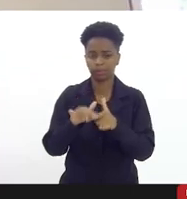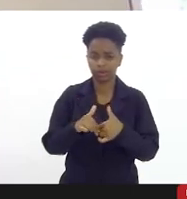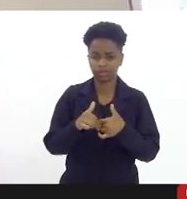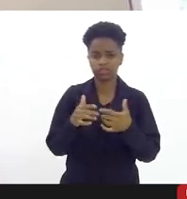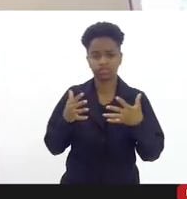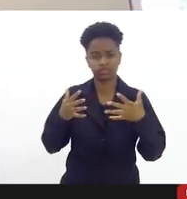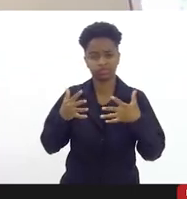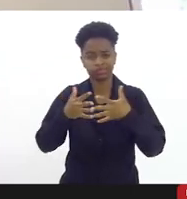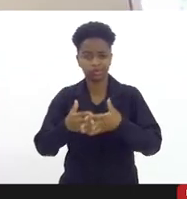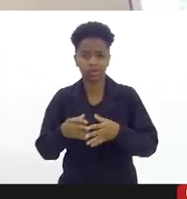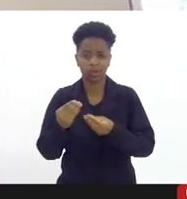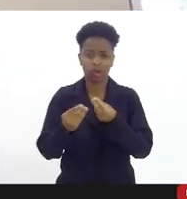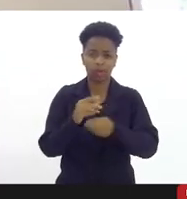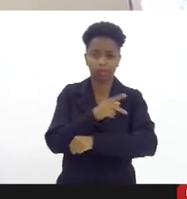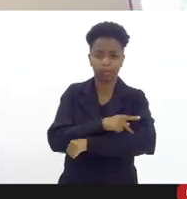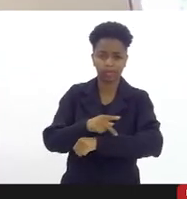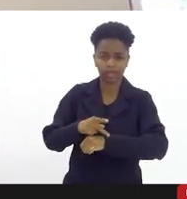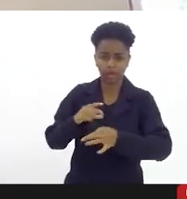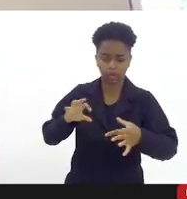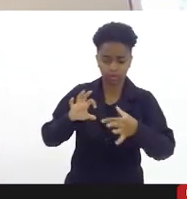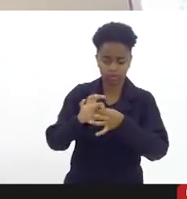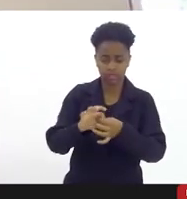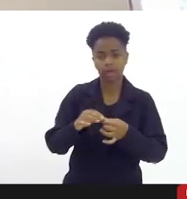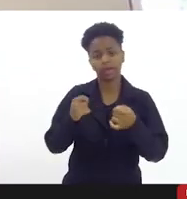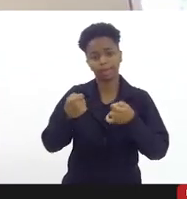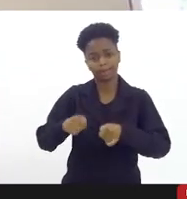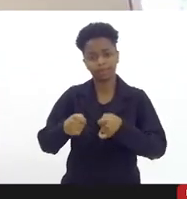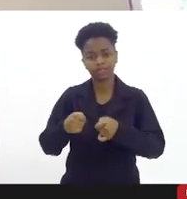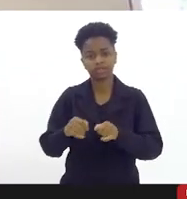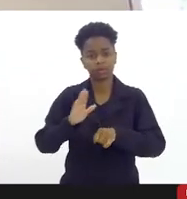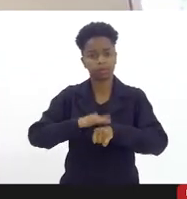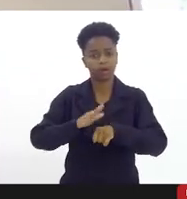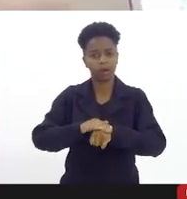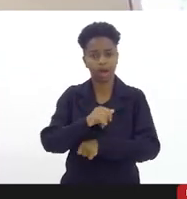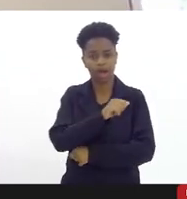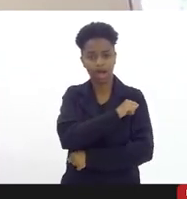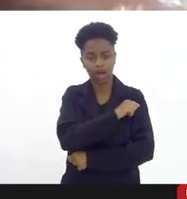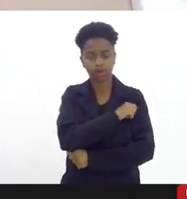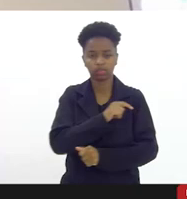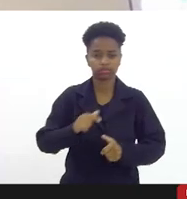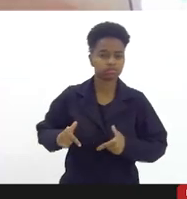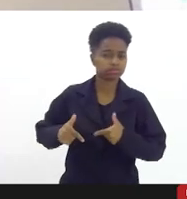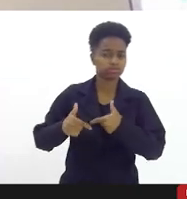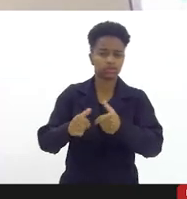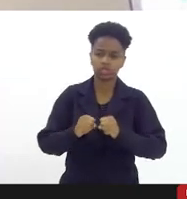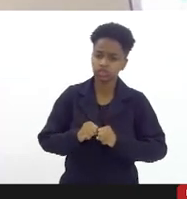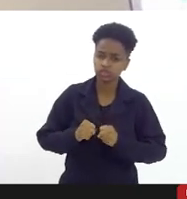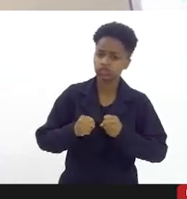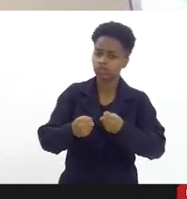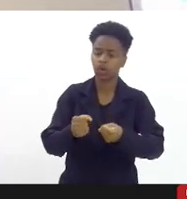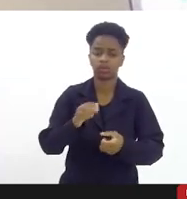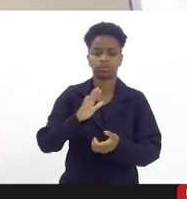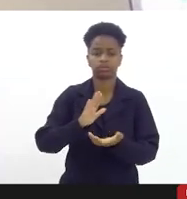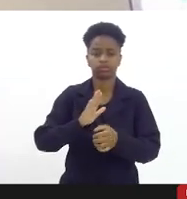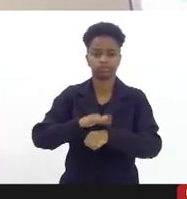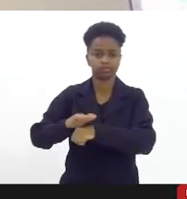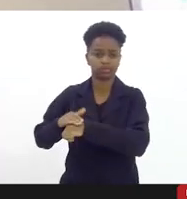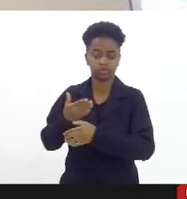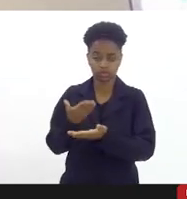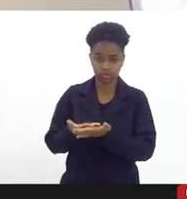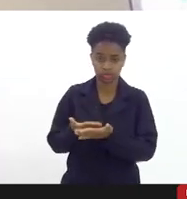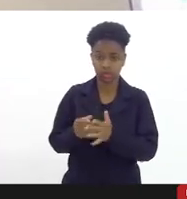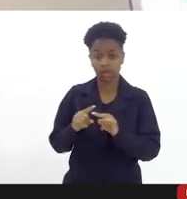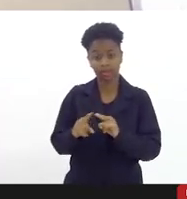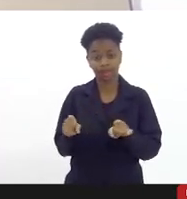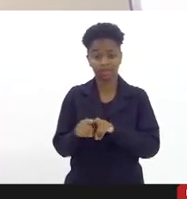da sua pedagogia depende muito do próprio aluno a enfrentar e se dedicar do seu estudo por outro lado